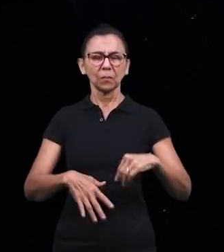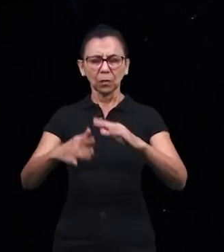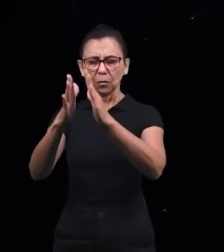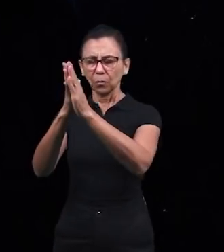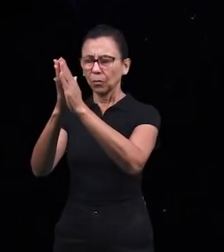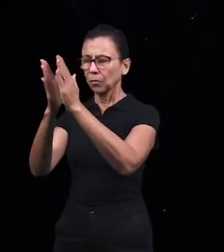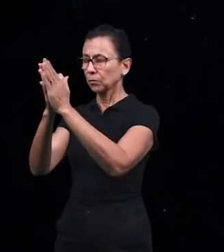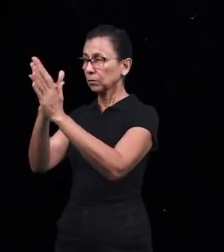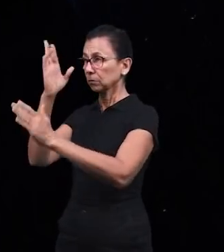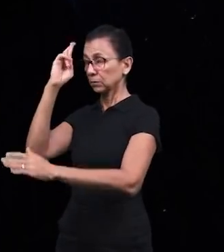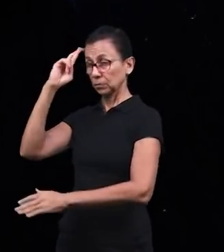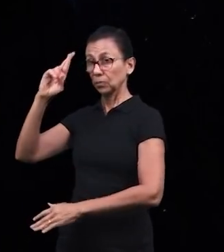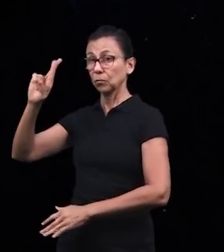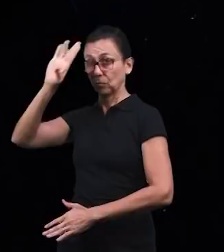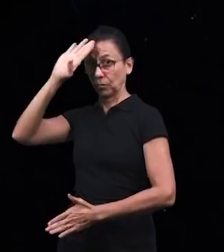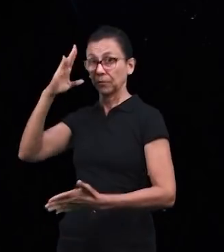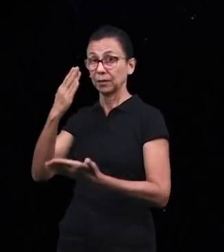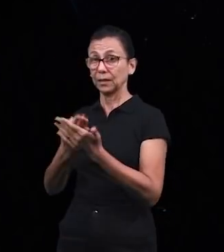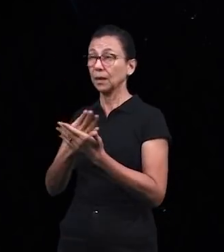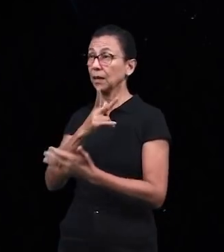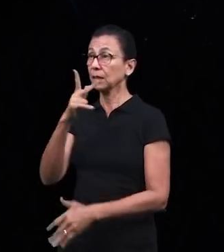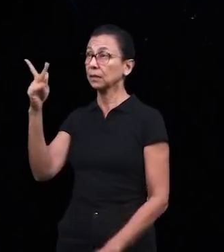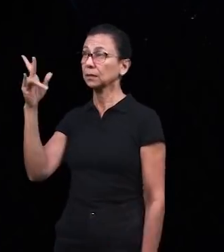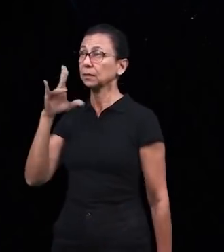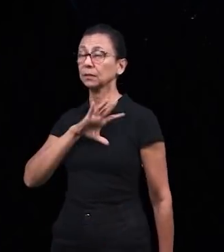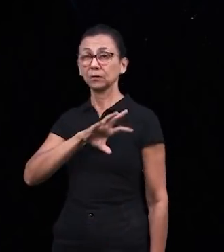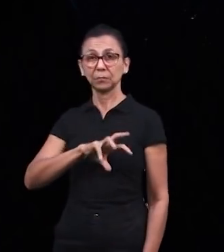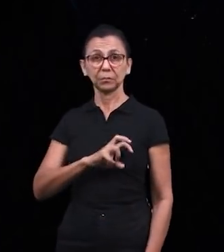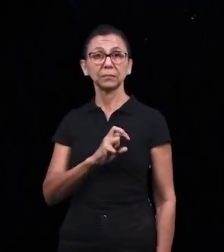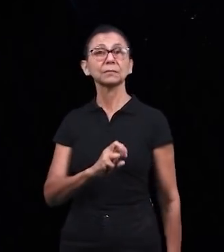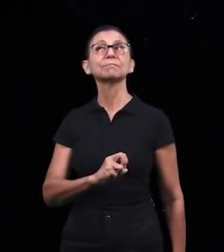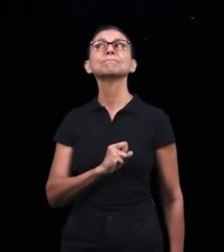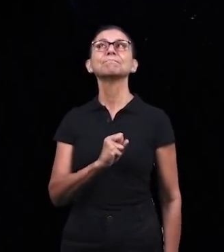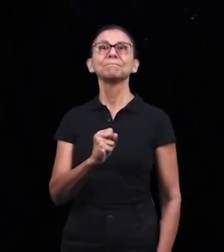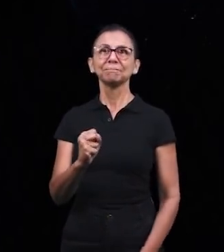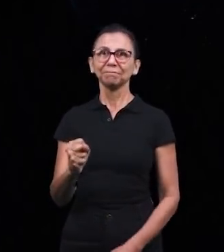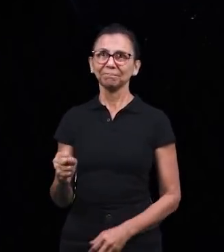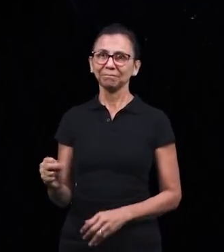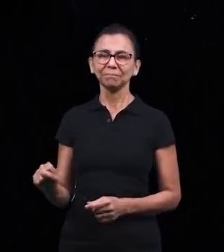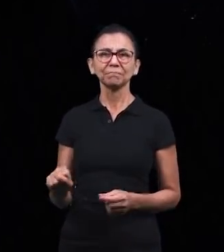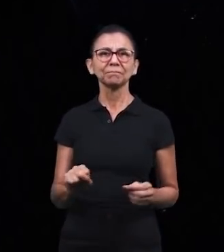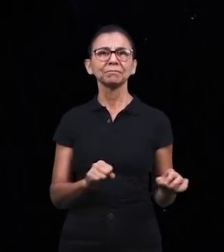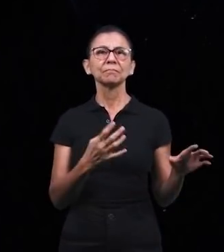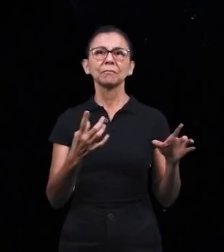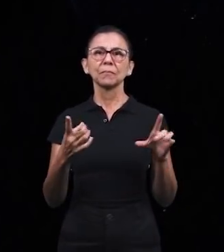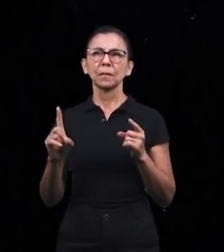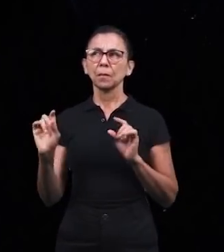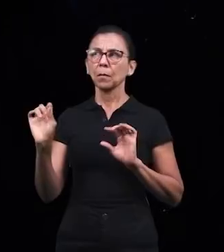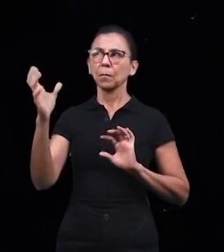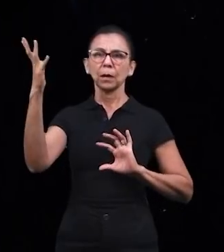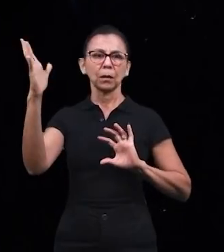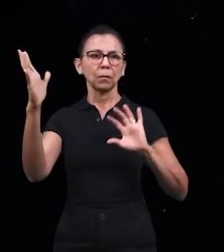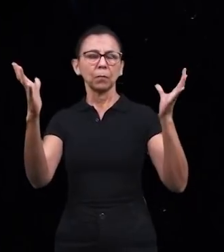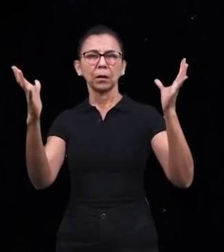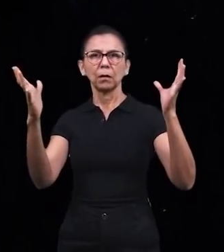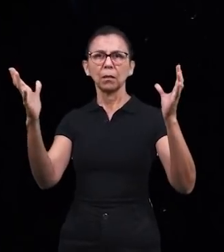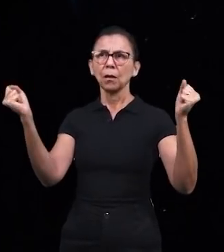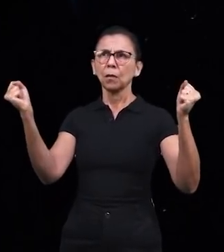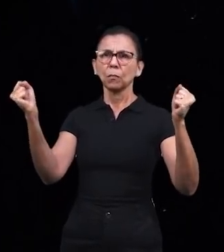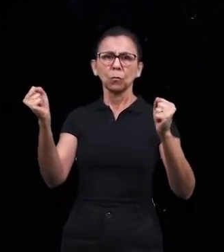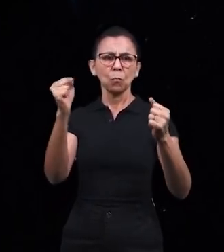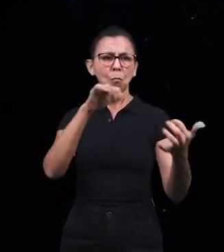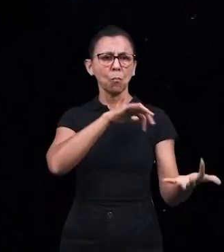acabou. Também nos dias de Gomorra, o fogo tudo